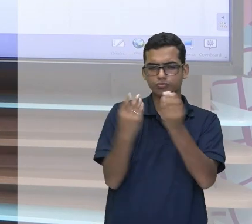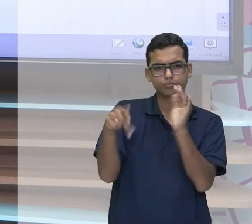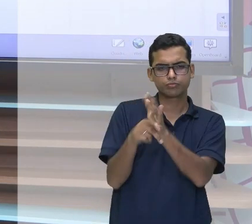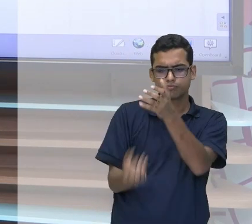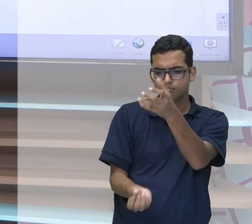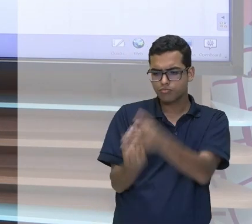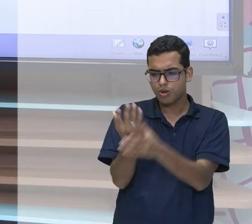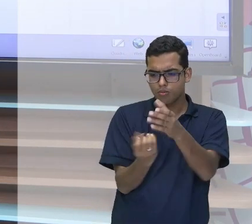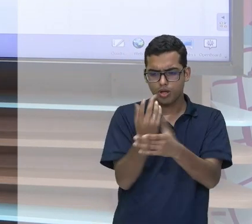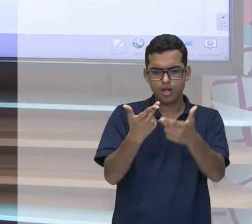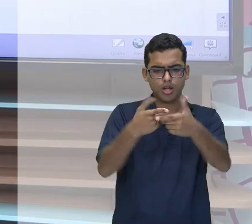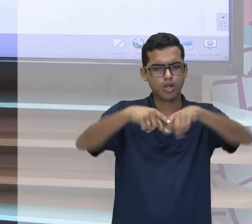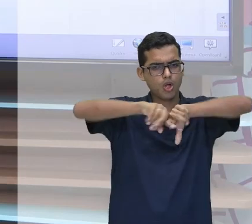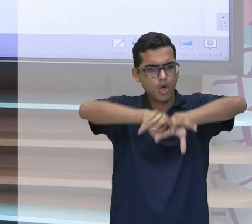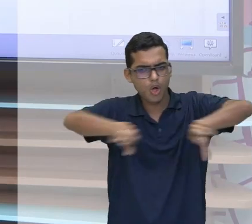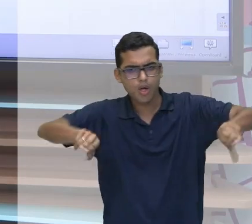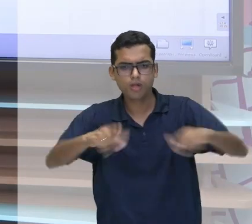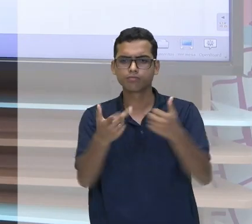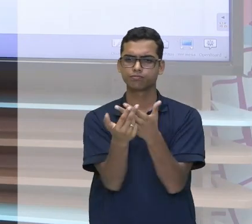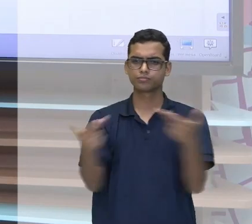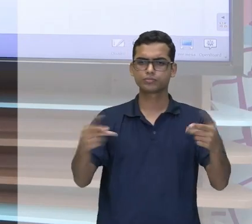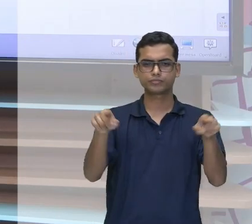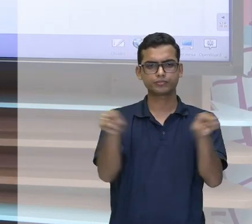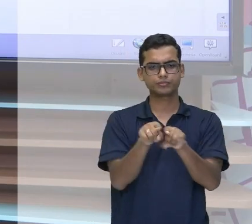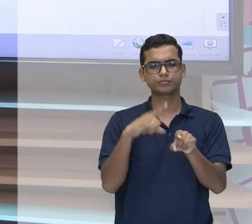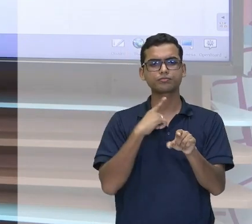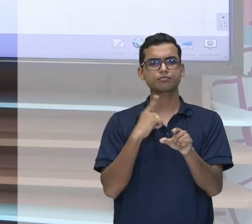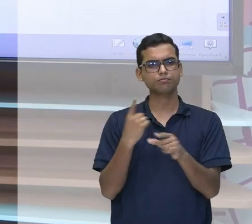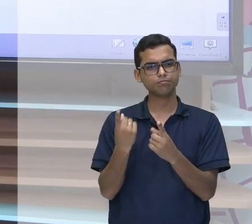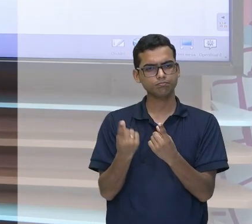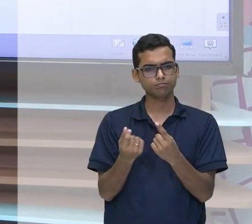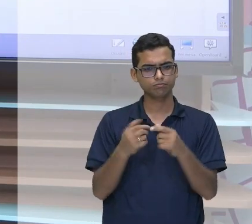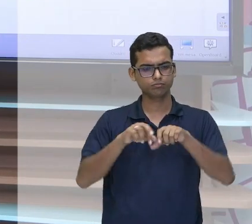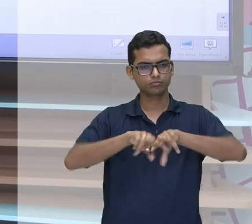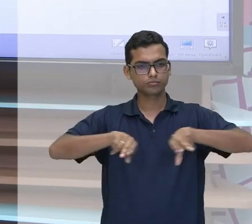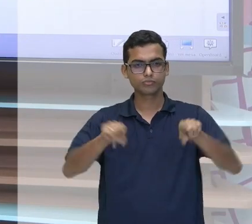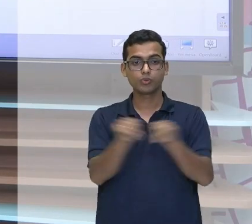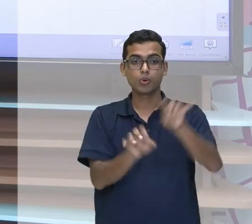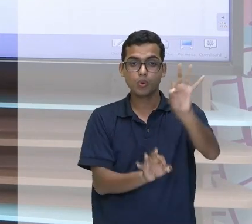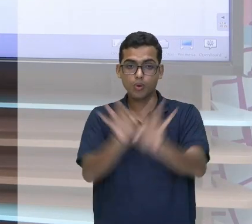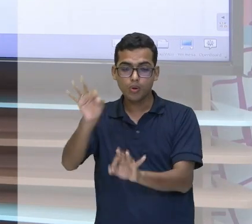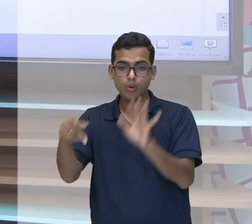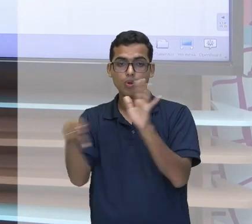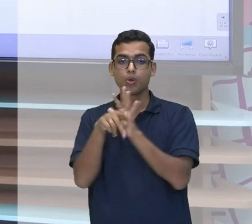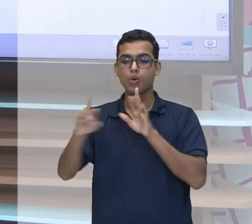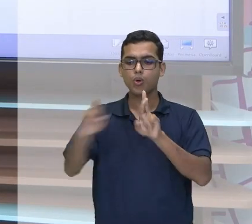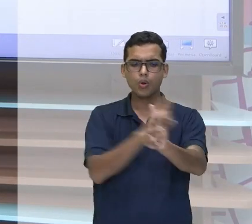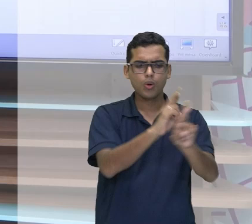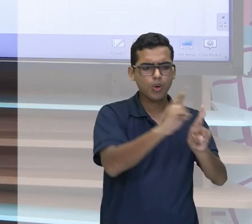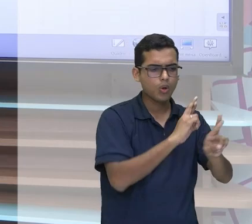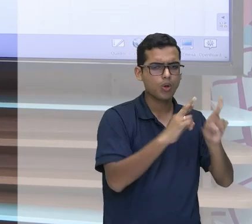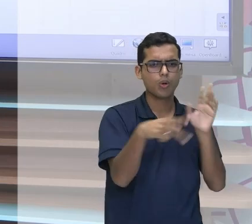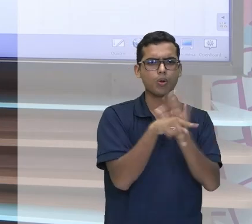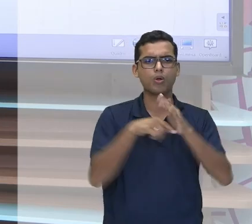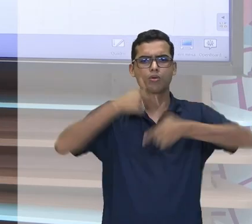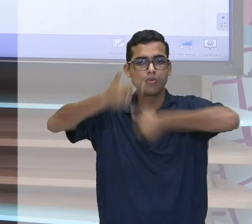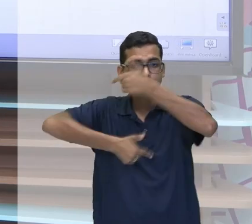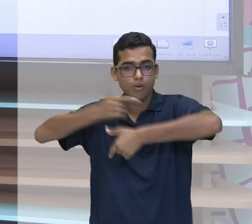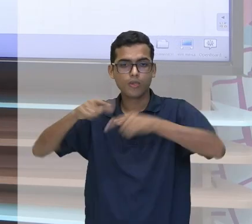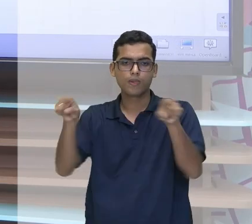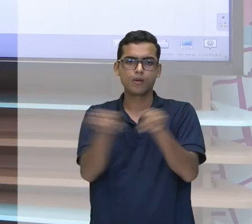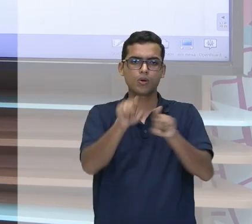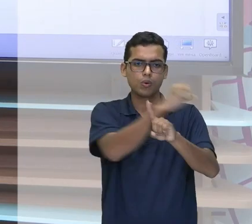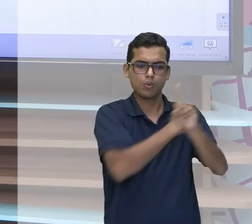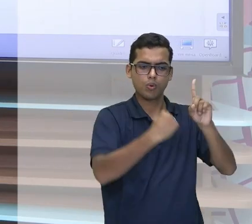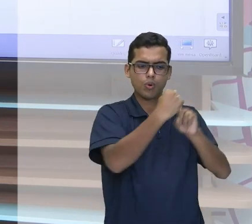as riquezas, a forma como nós vamos distribuir essa riqueza, ele também organiza as relações de trabalho, ele organiza a sociedade,